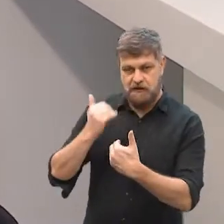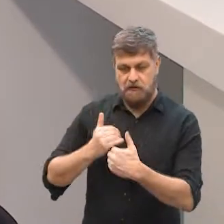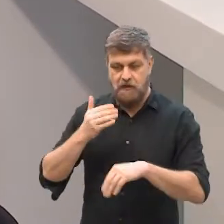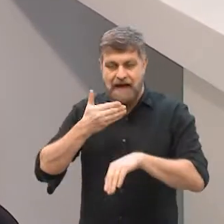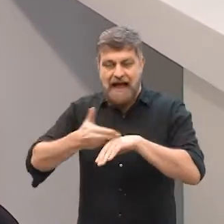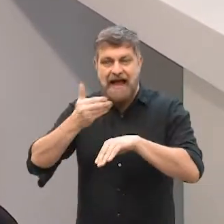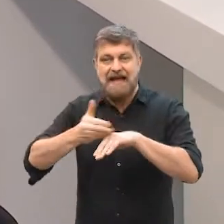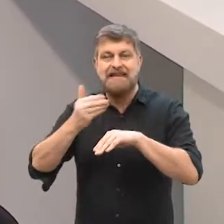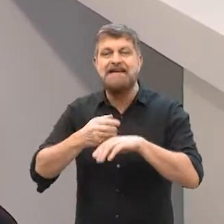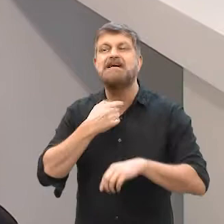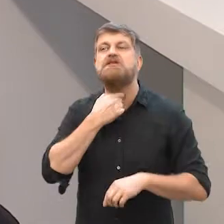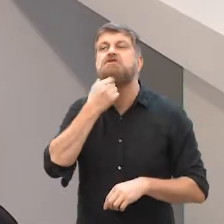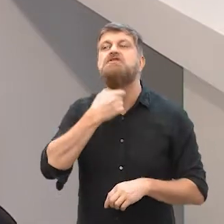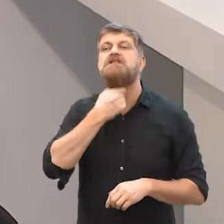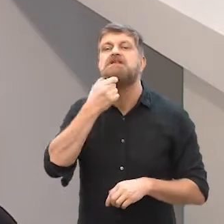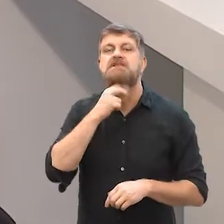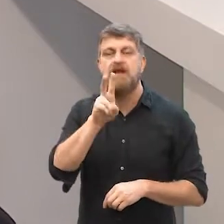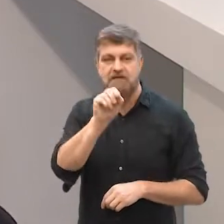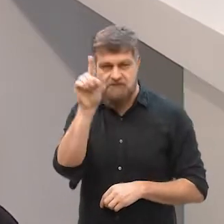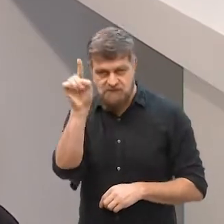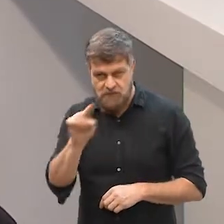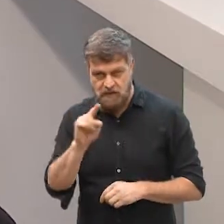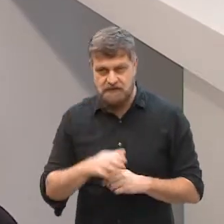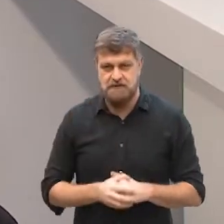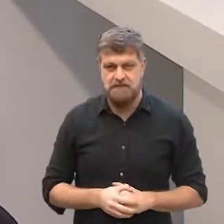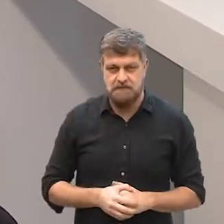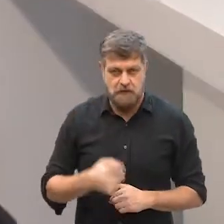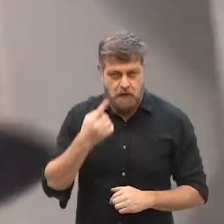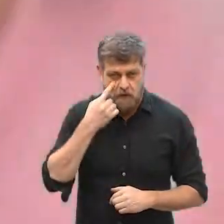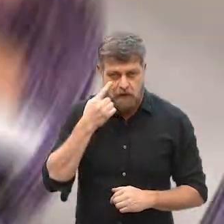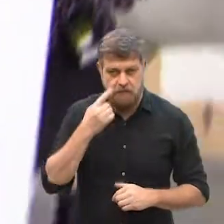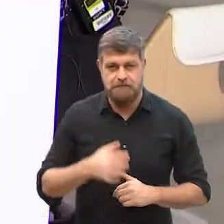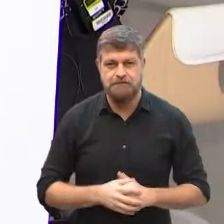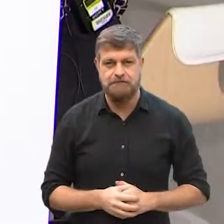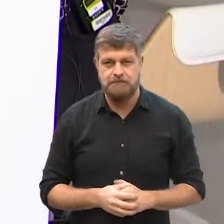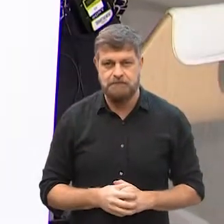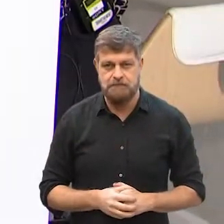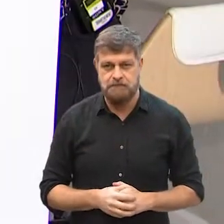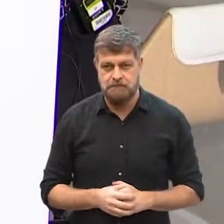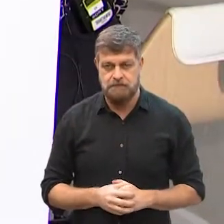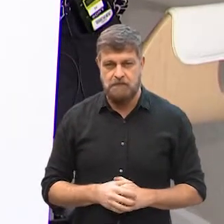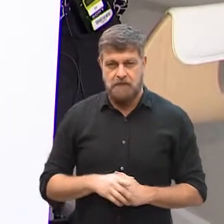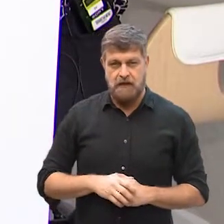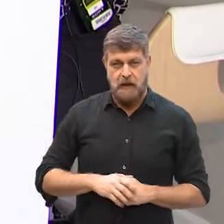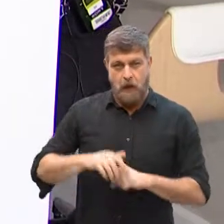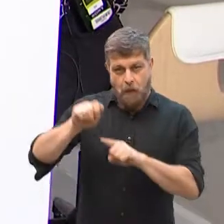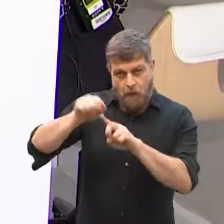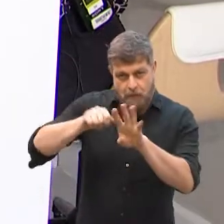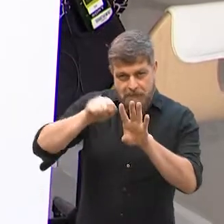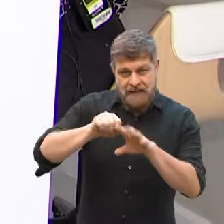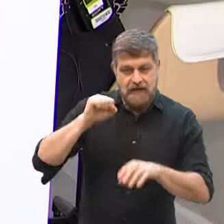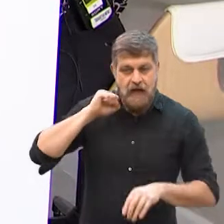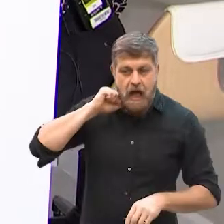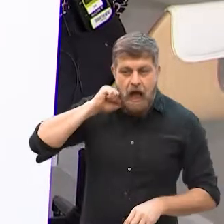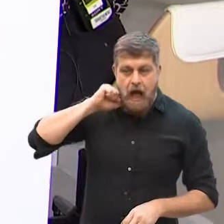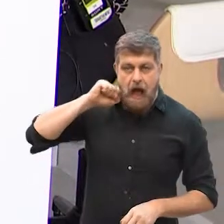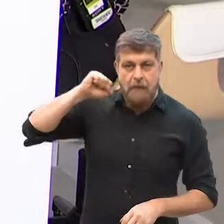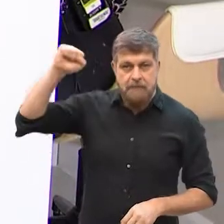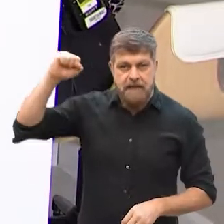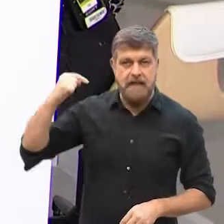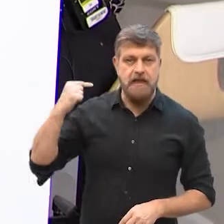exercícios, aquecimento vocal. Olha só. Abril, maio,